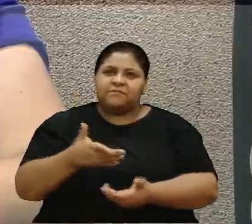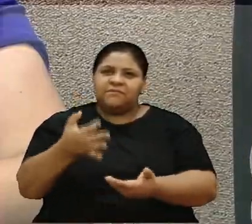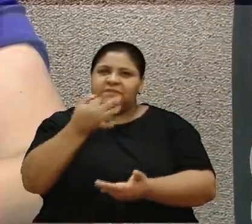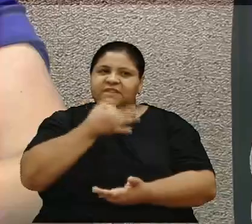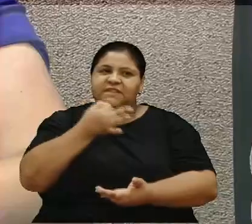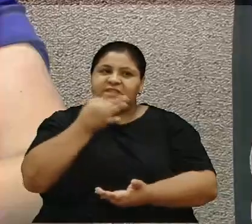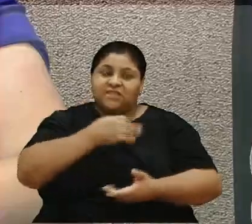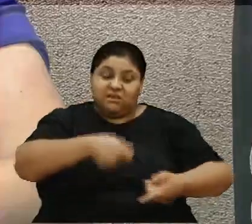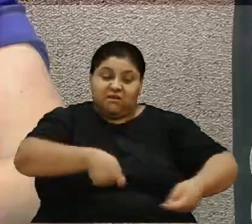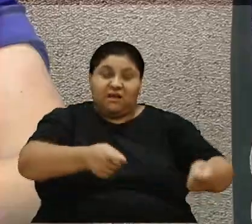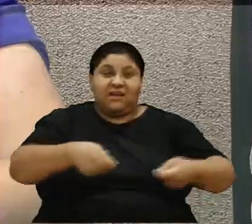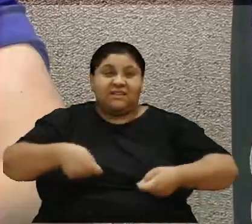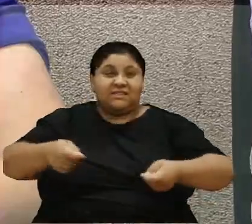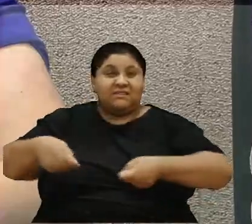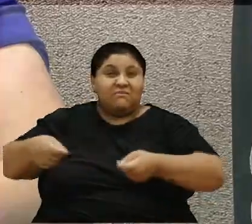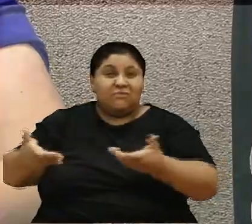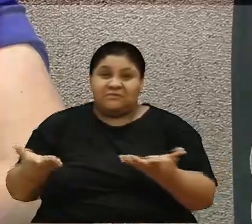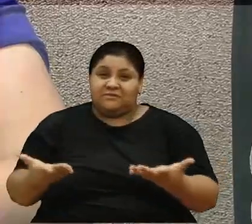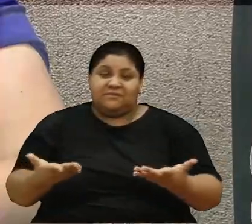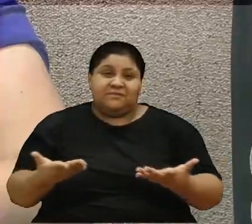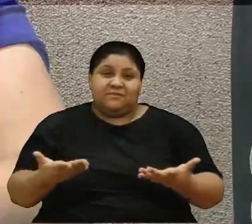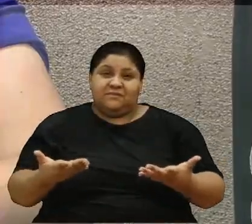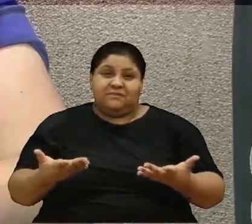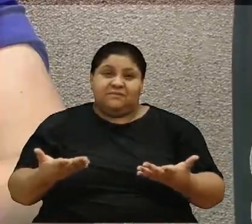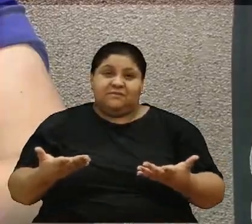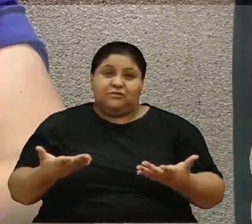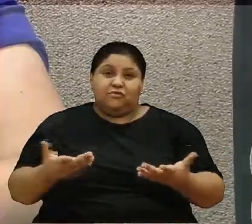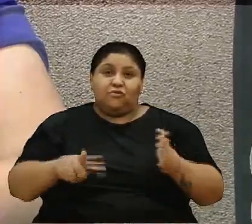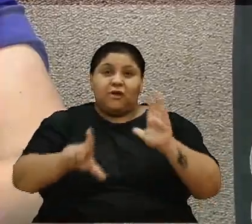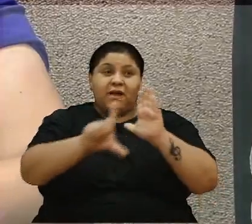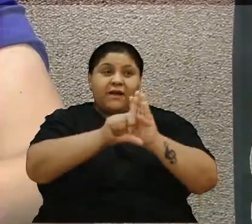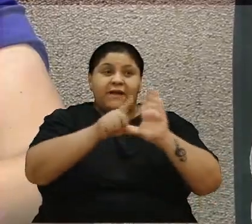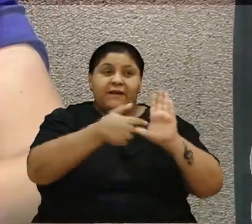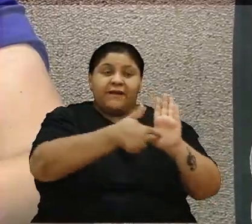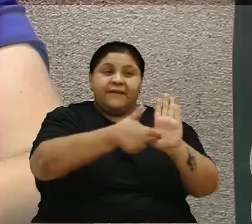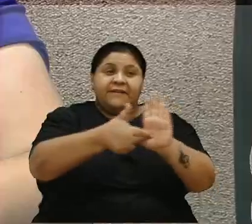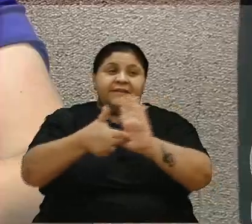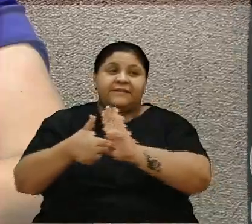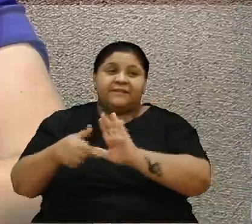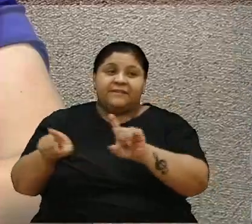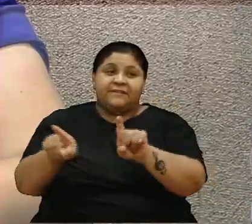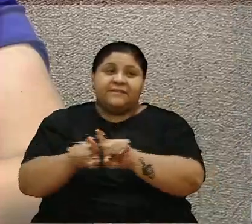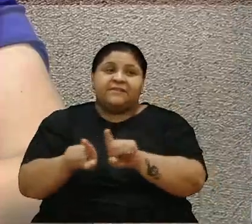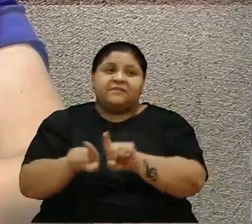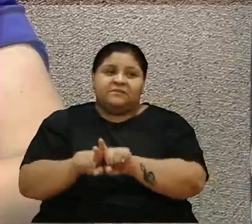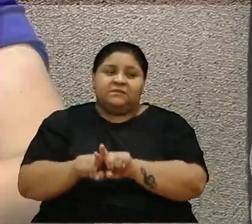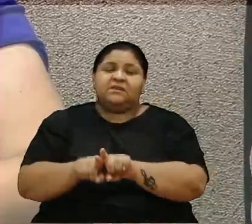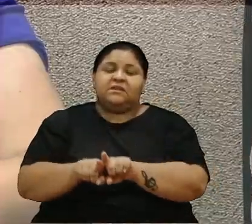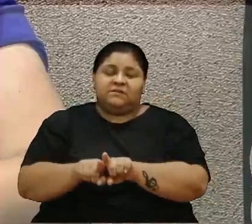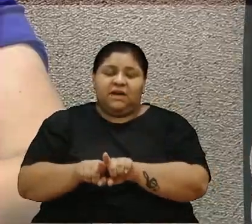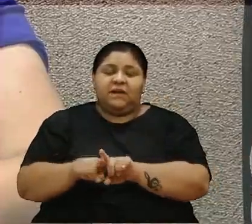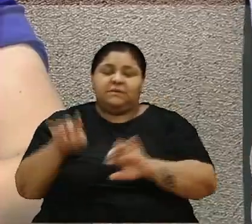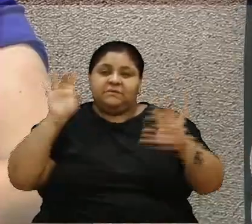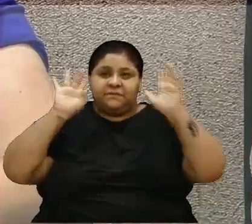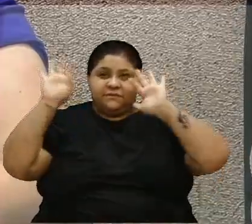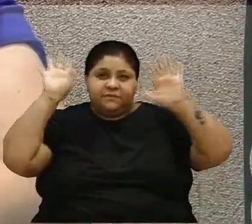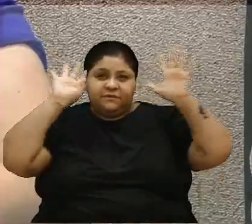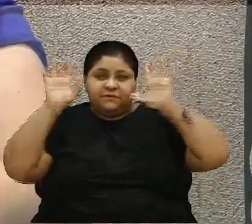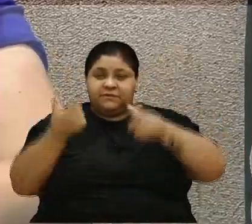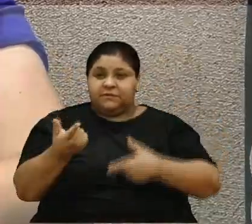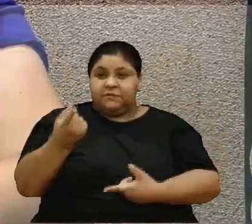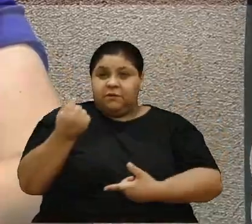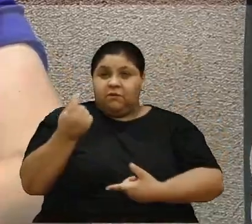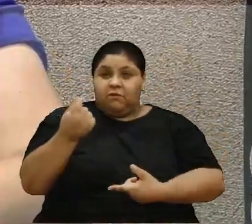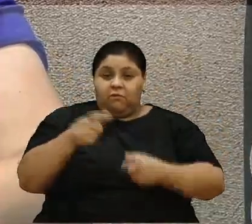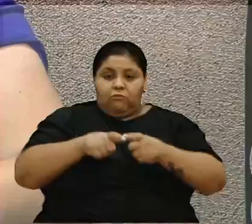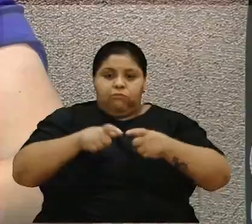gasta muito mais do que a lei exige que seja gasto na saúde. Aí a senhora imagina se esse dinheiro